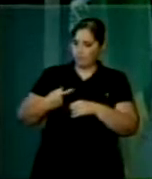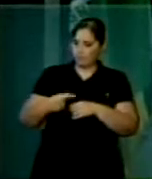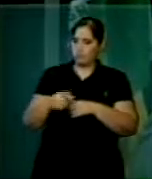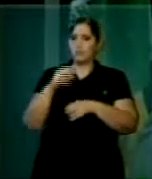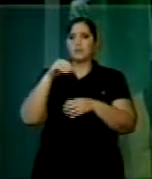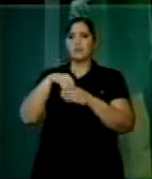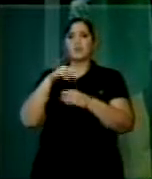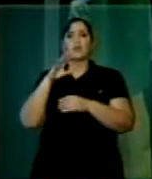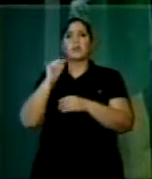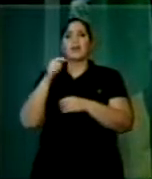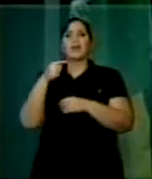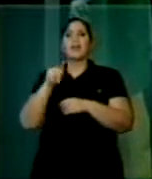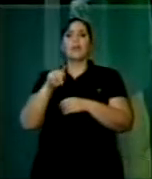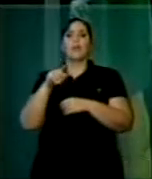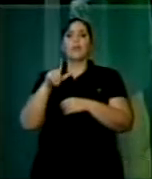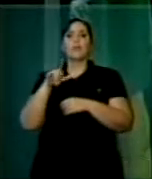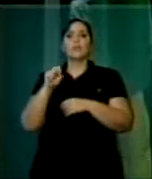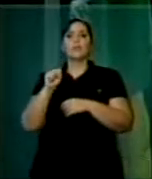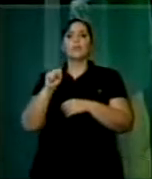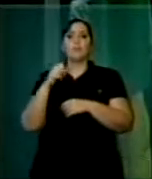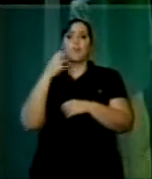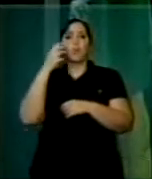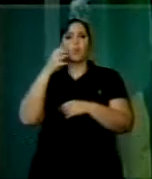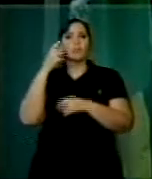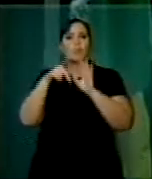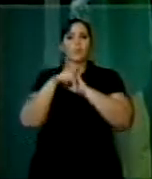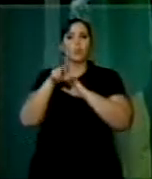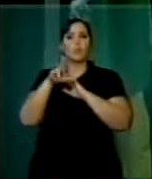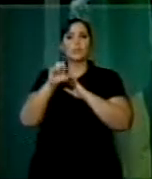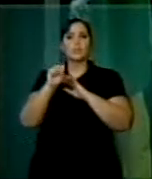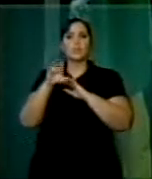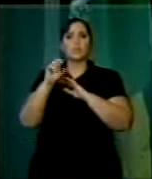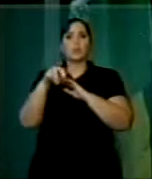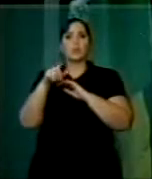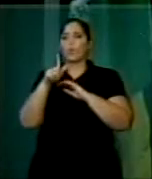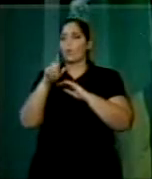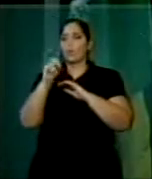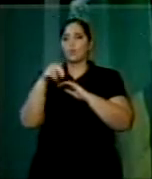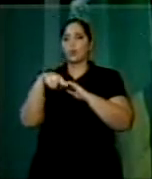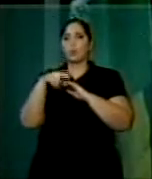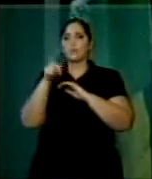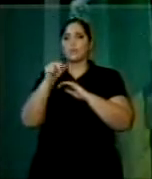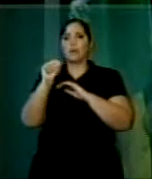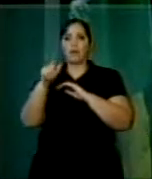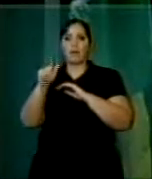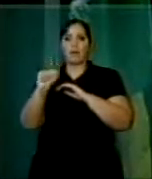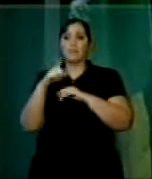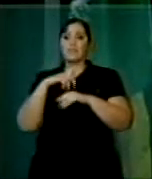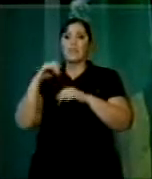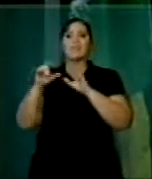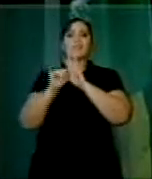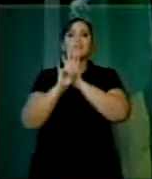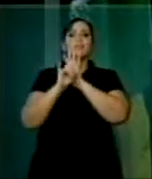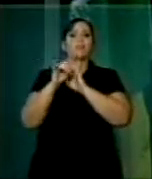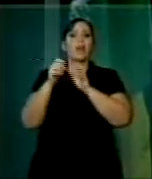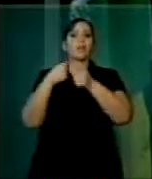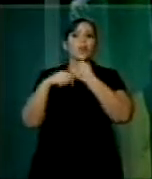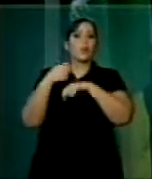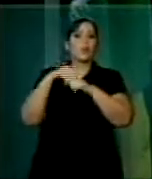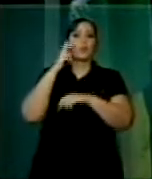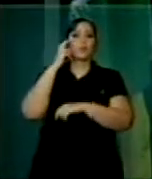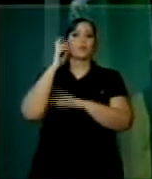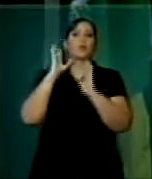de Luiz Gonzaga, é uma empresa que tem uma identidade econômica, cultural. E, portanto, esse processo